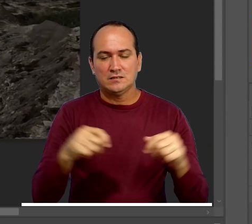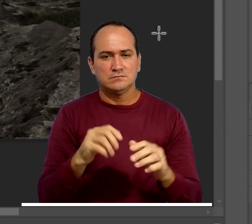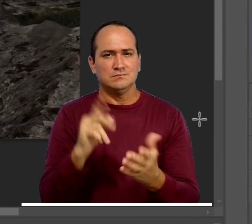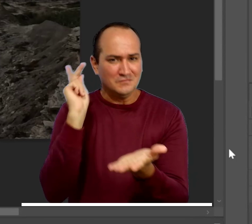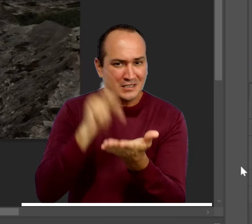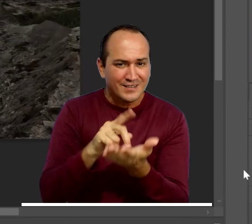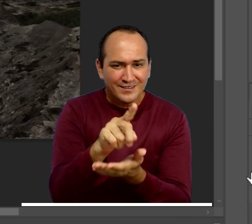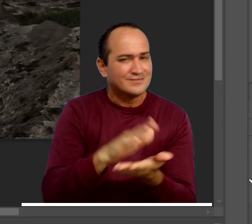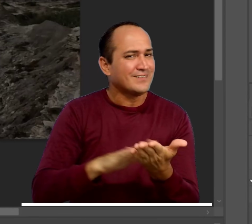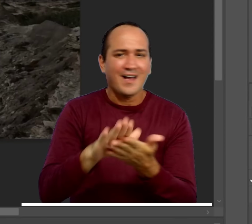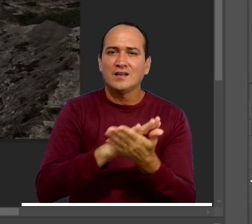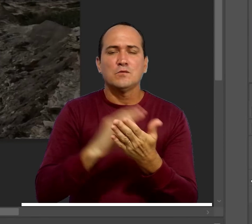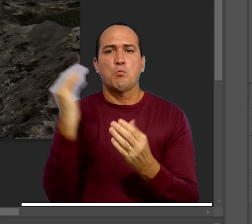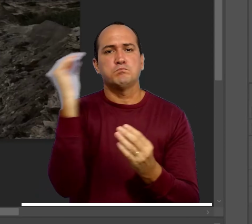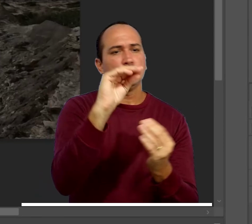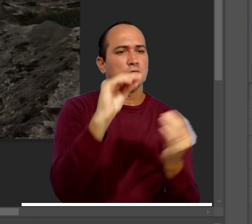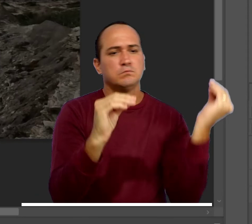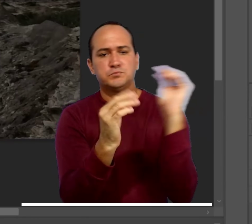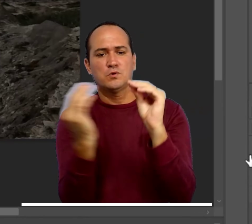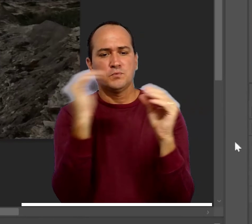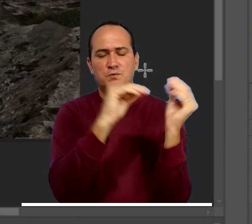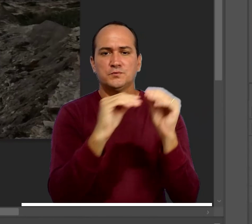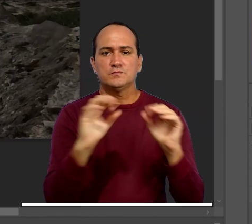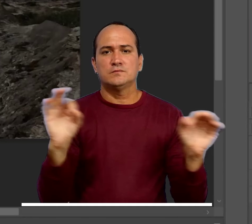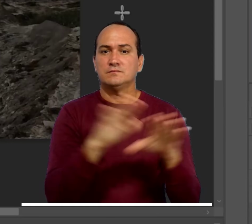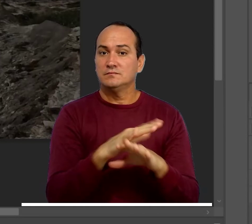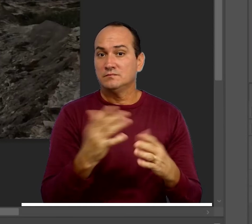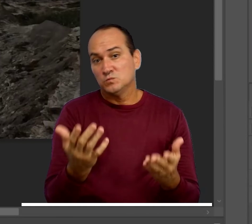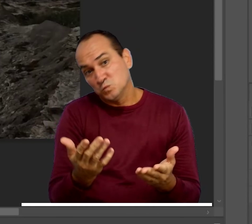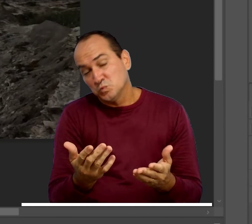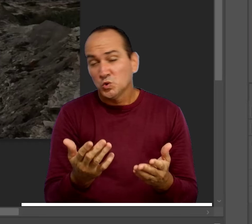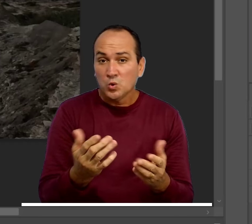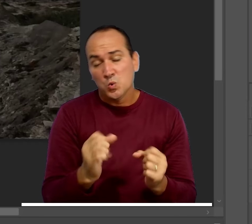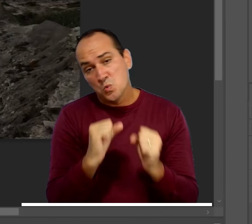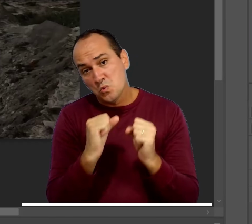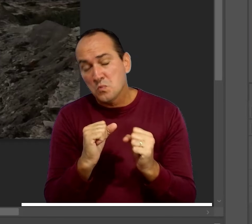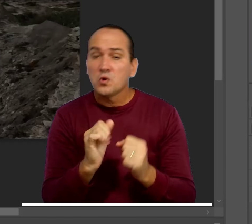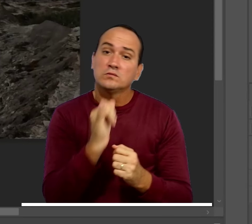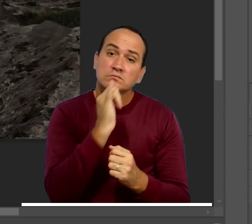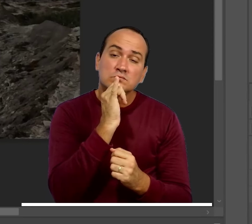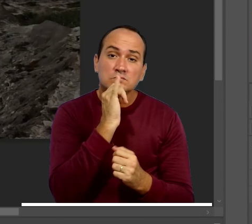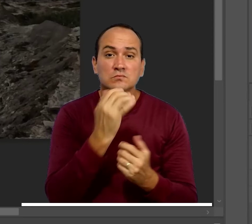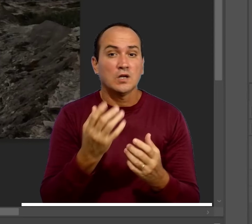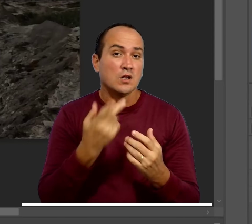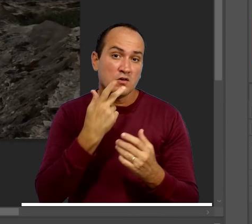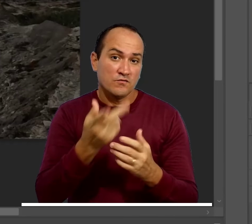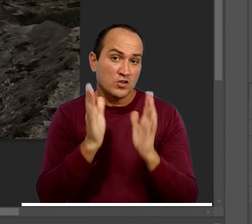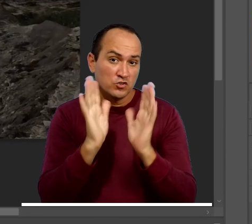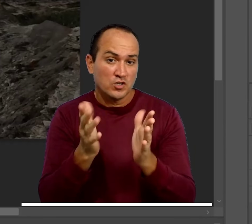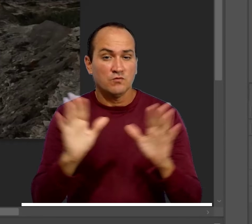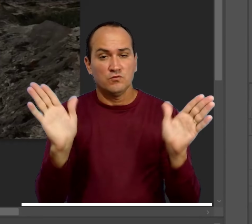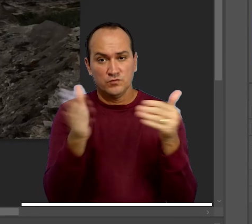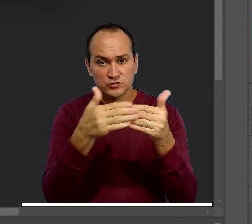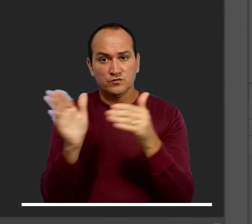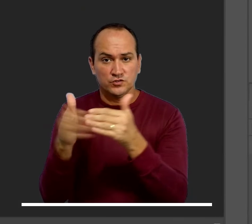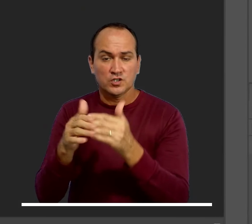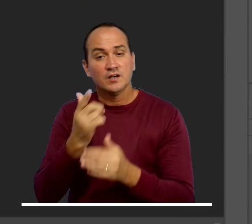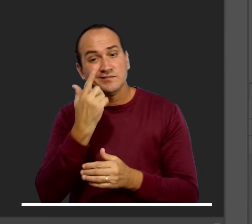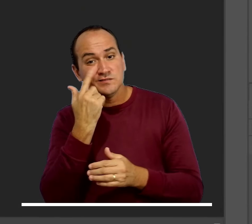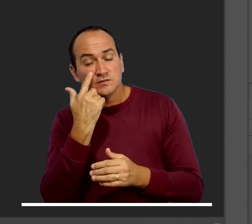disso existe aqui nessa rocha, mas a gente pode simplesmente completar. Ou nesse caso, como eu tinha falado para vocês, eu vou fechar isso